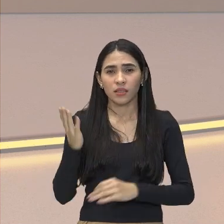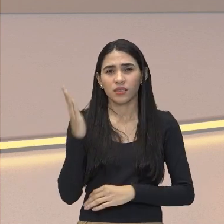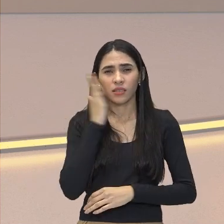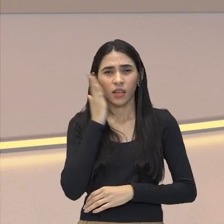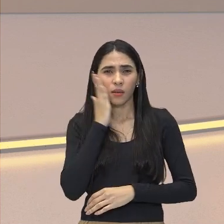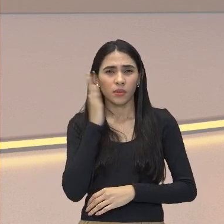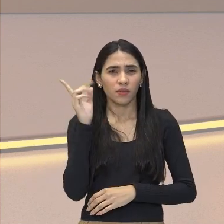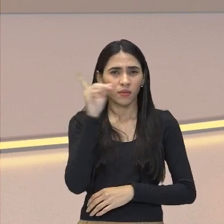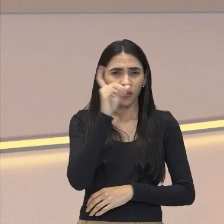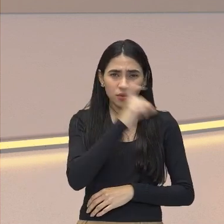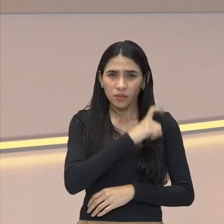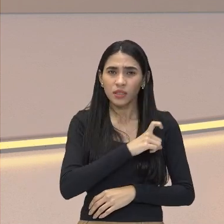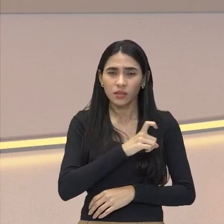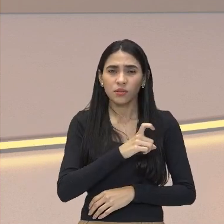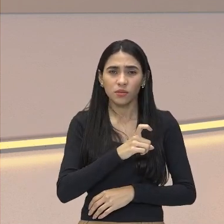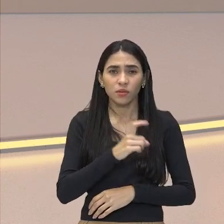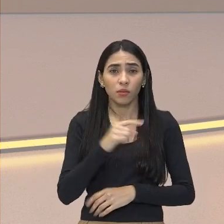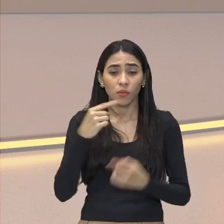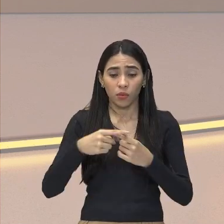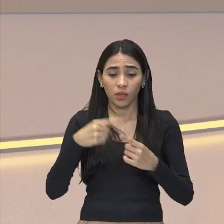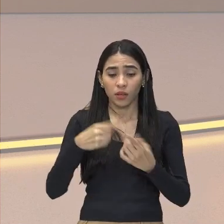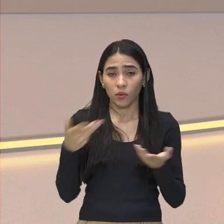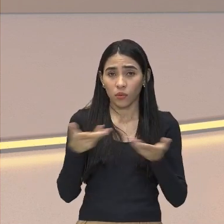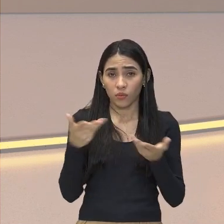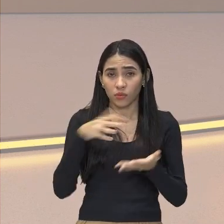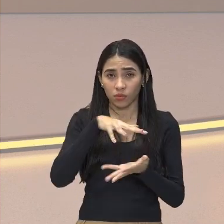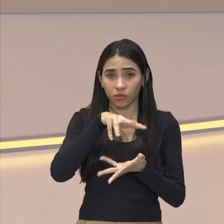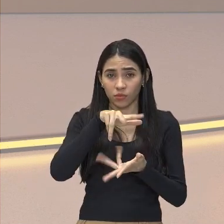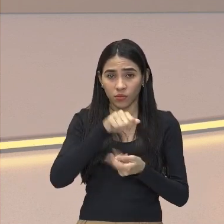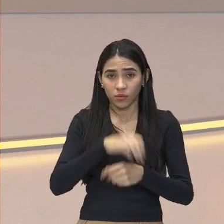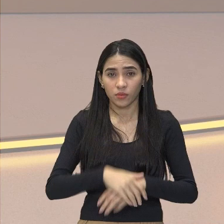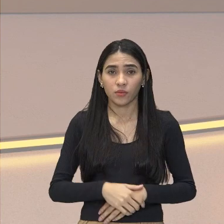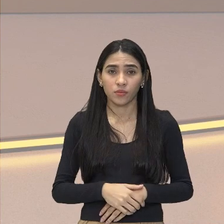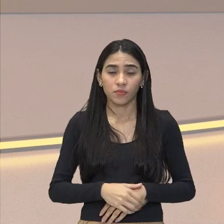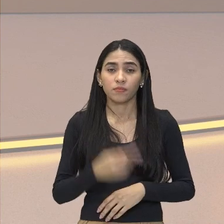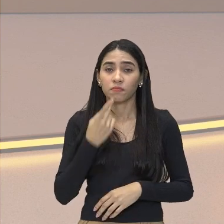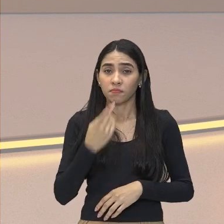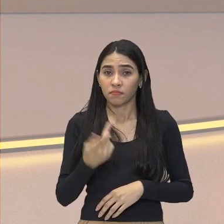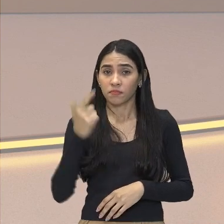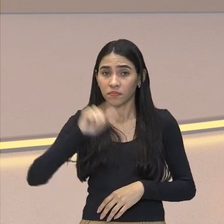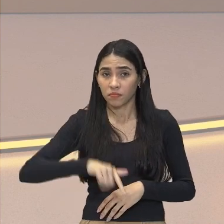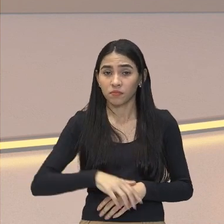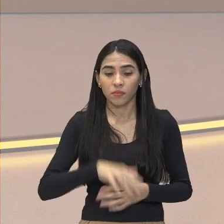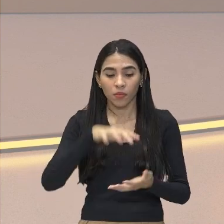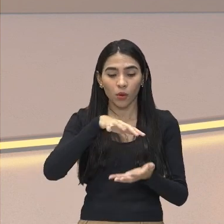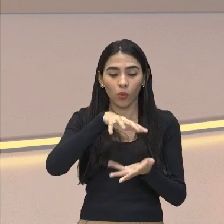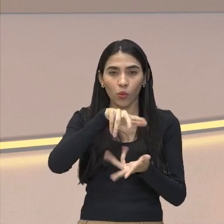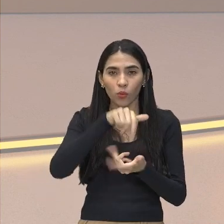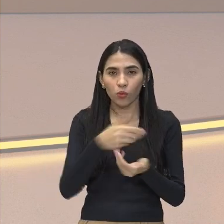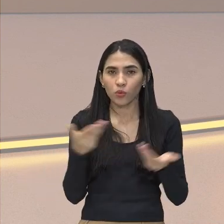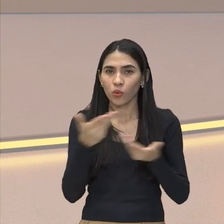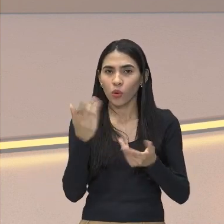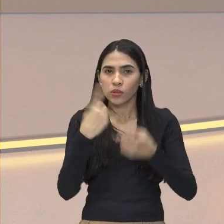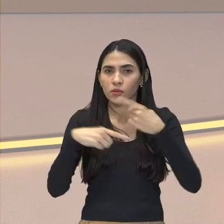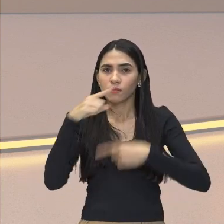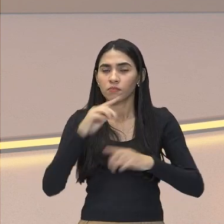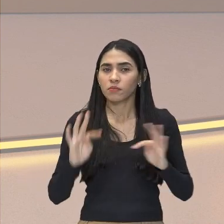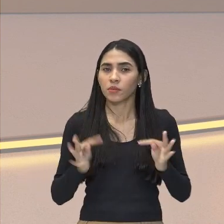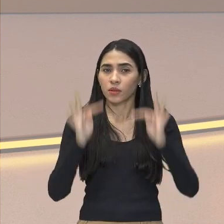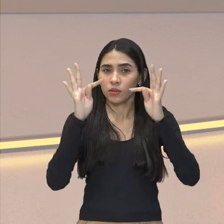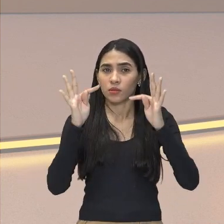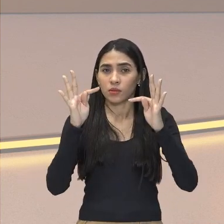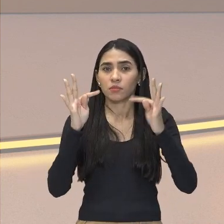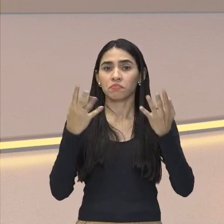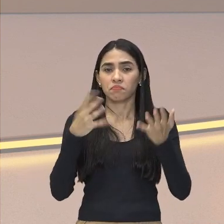o mundo, né, hoje, volto a repetir, o mundo globalizado que Bauman fala, né, esse